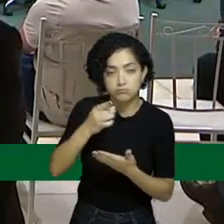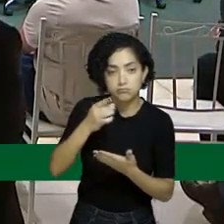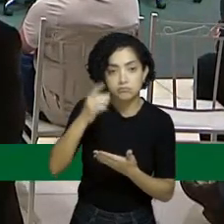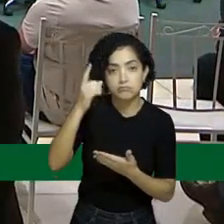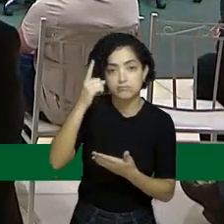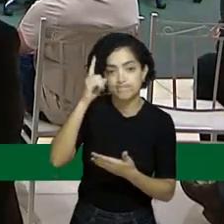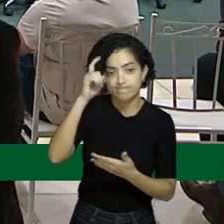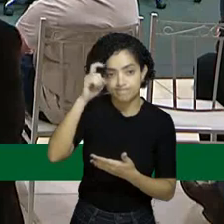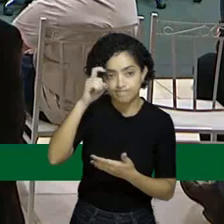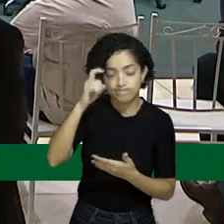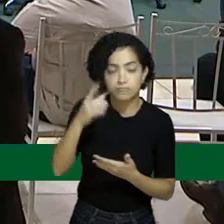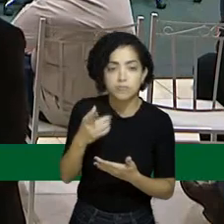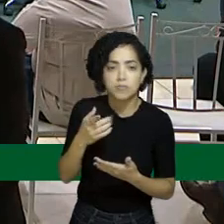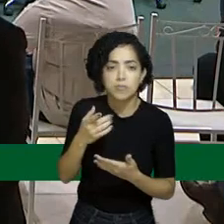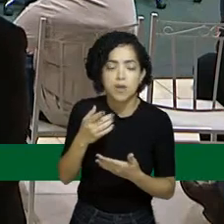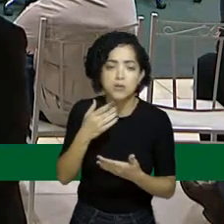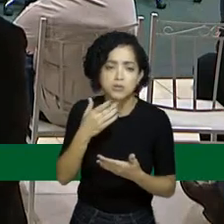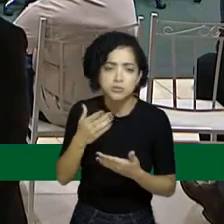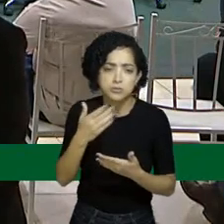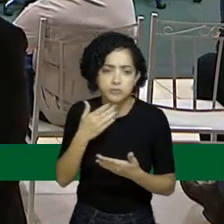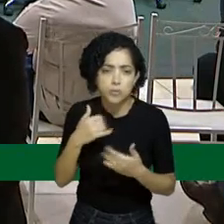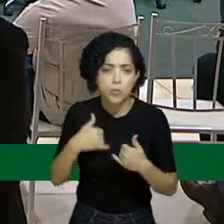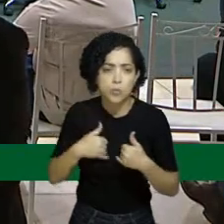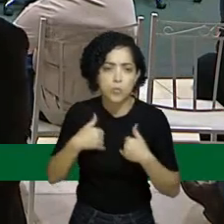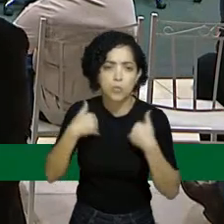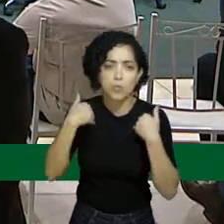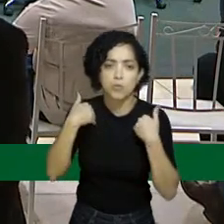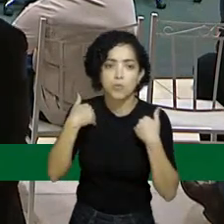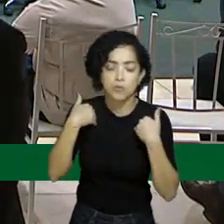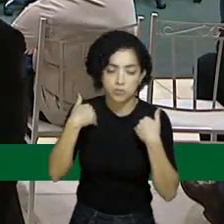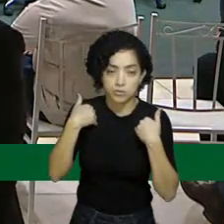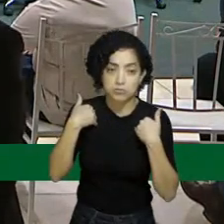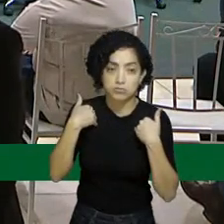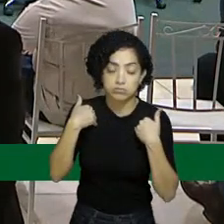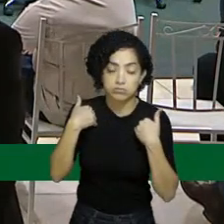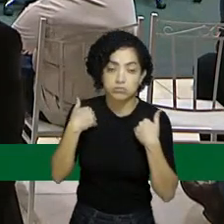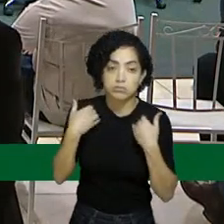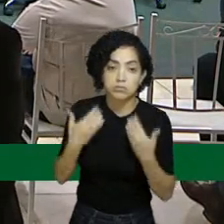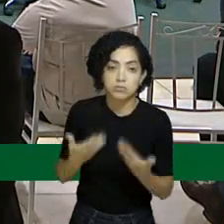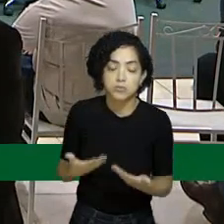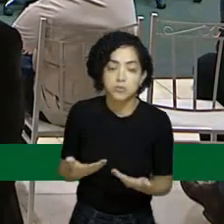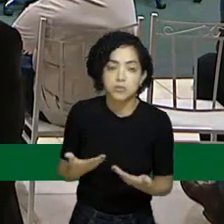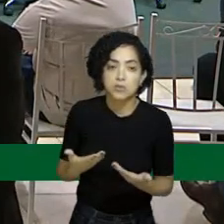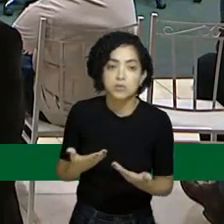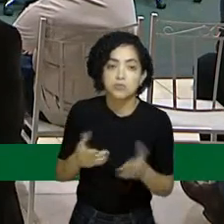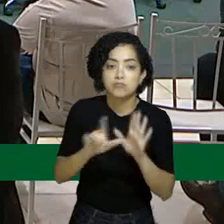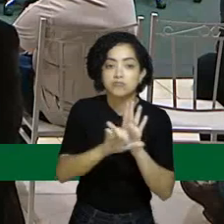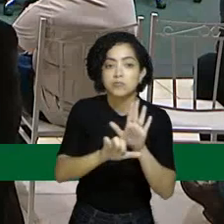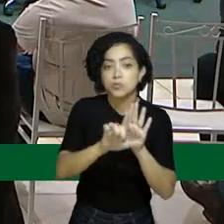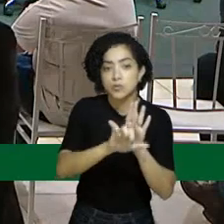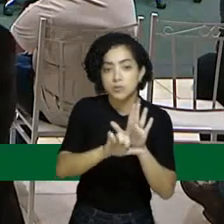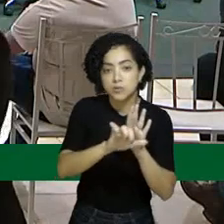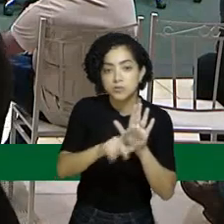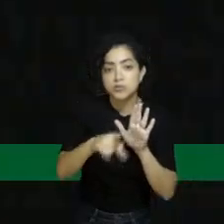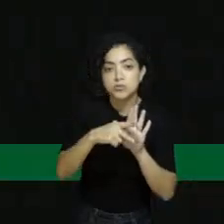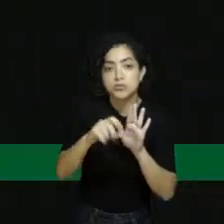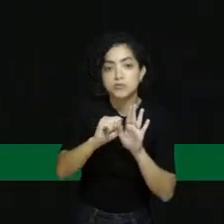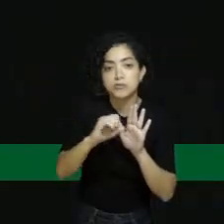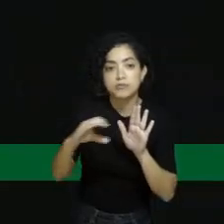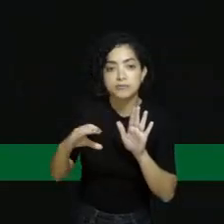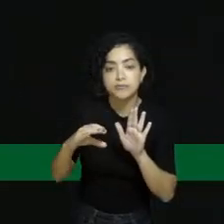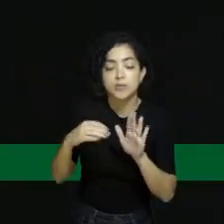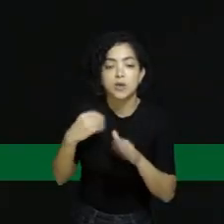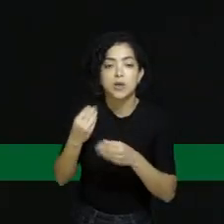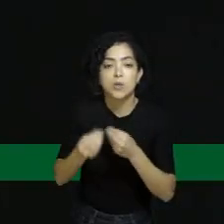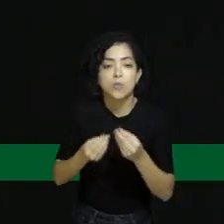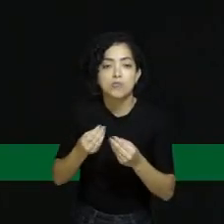nós estávamos comentando do orgulho de fazer parte do legislativo catarinense, de como isso